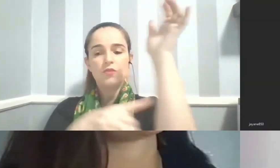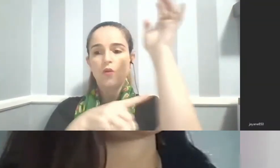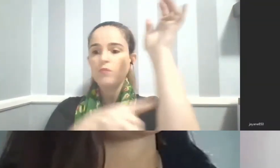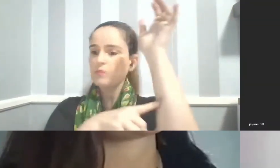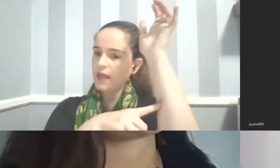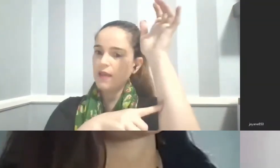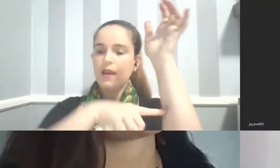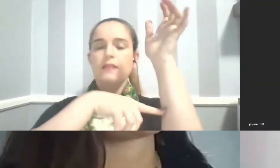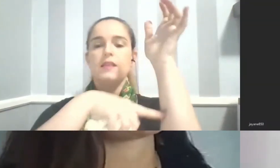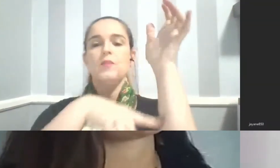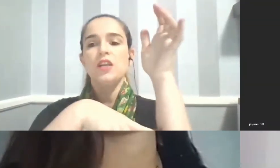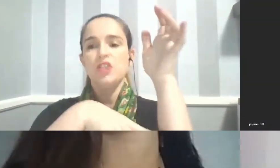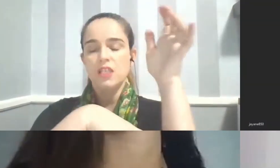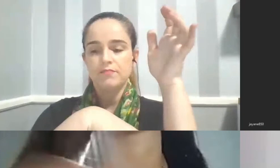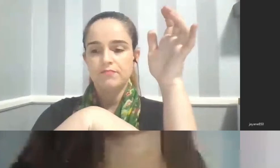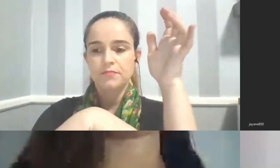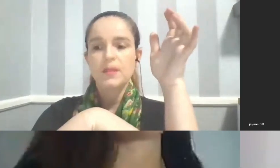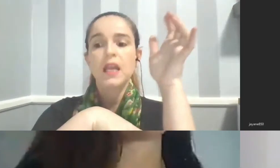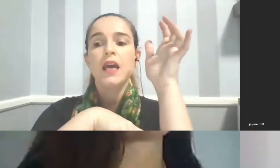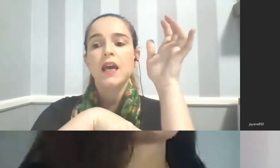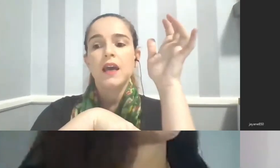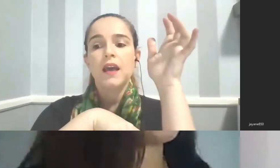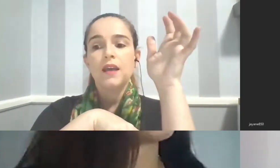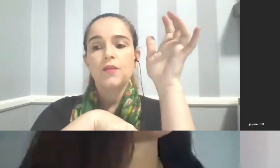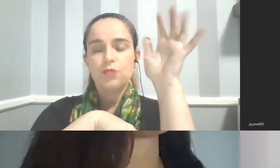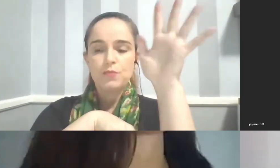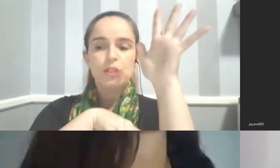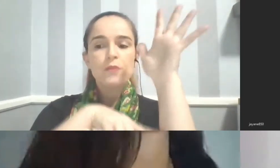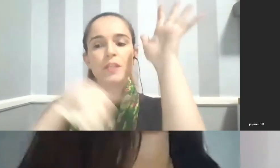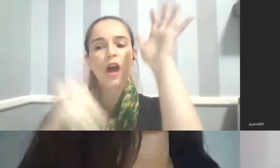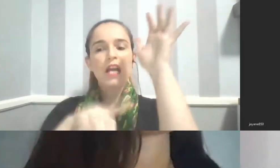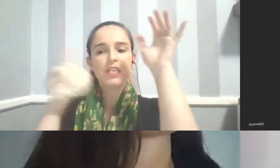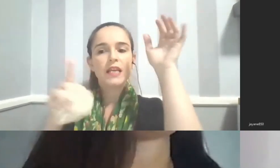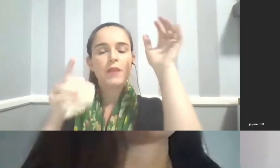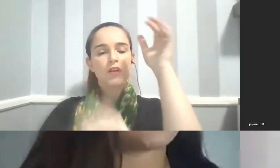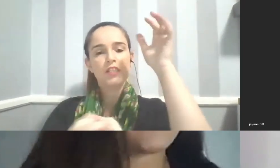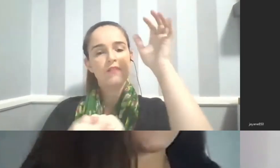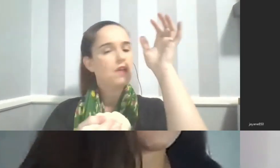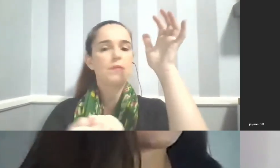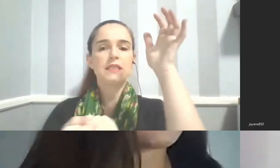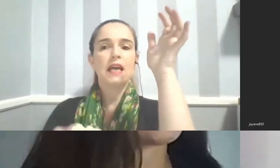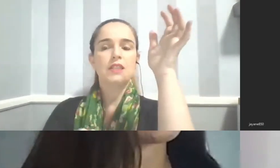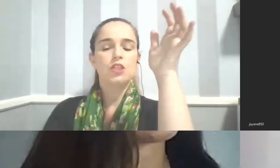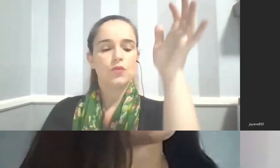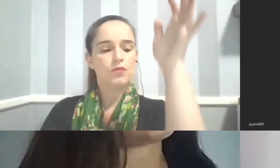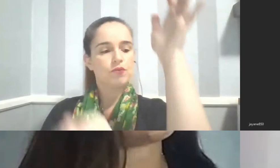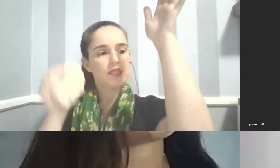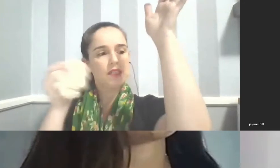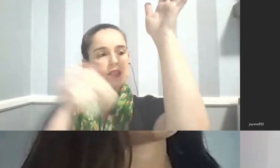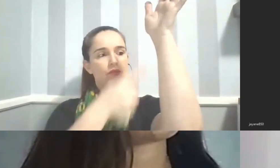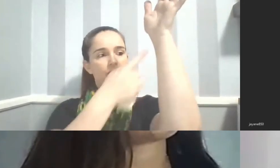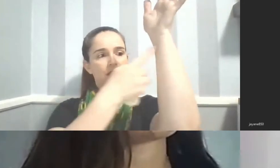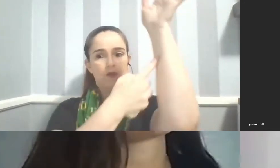E eu preciso conter essa hemorragia. Os tipos de hemorragia, daqui a pouco a gente vai dar uma pincelada de